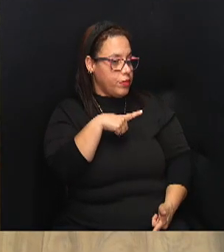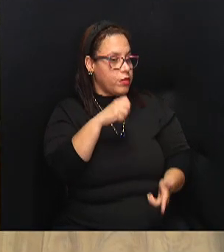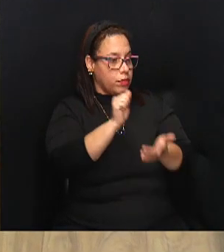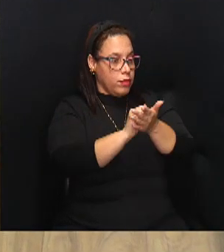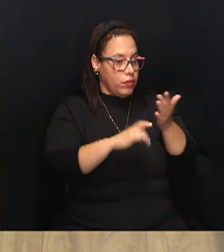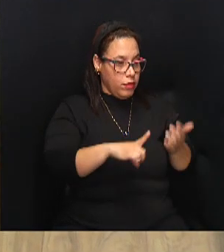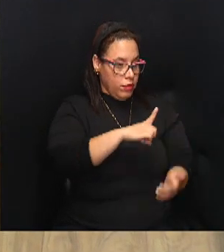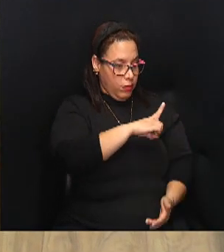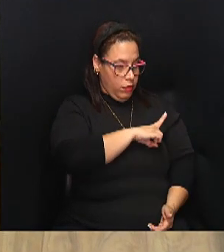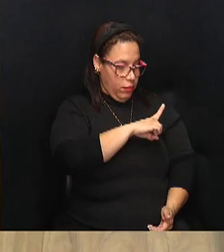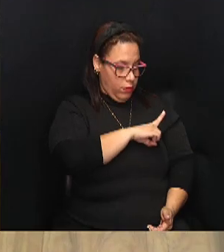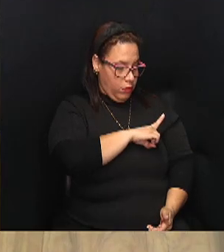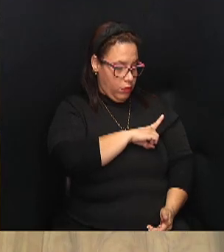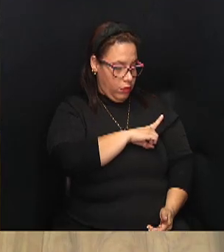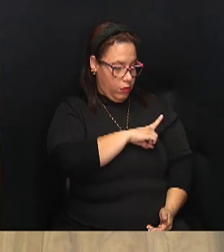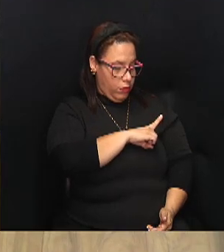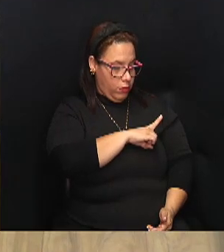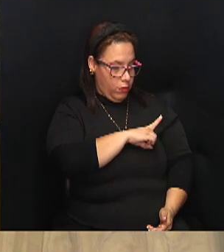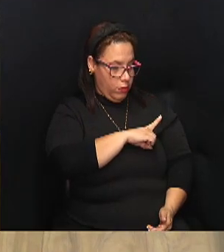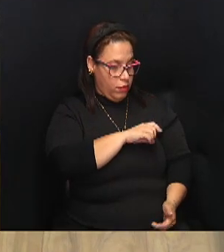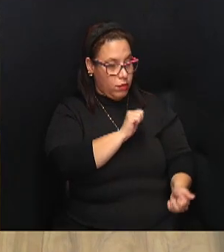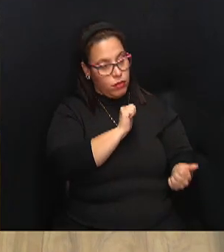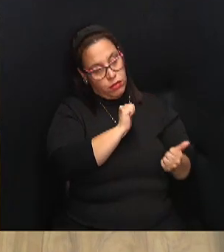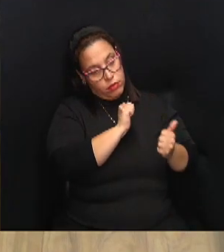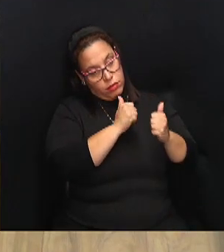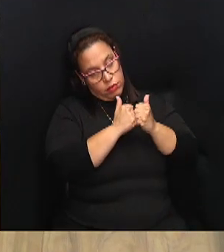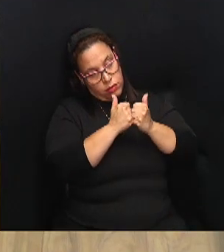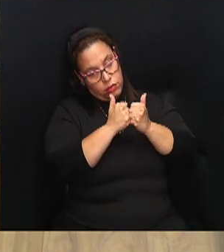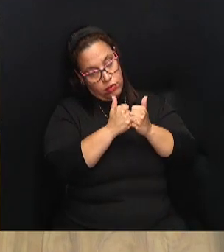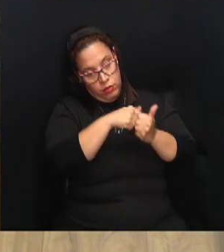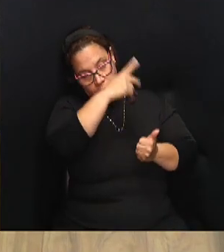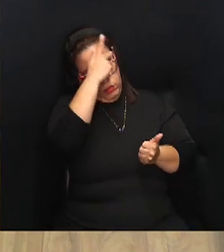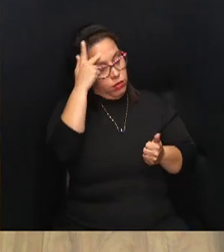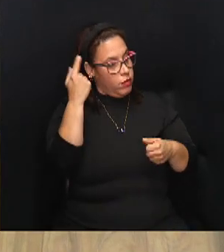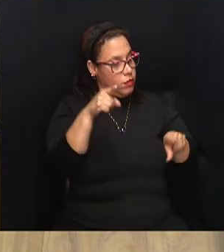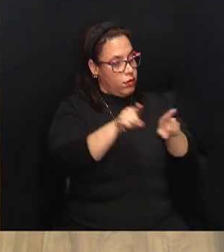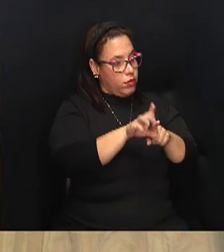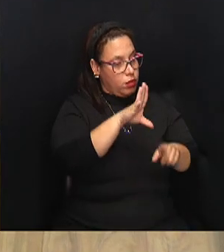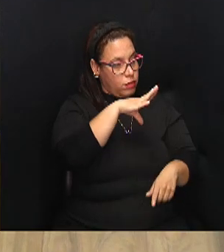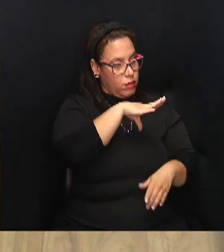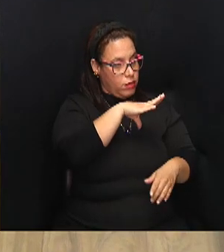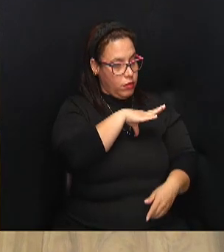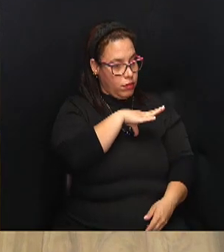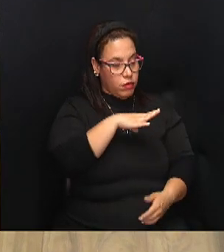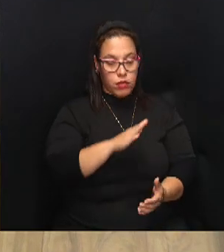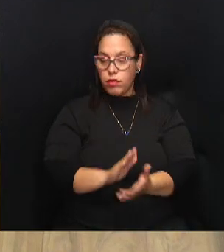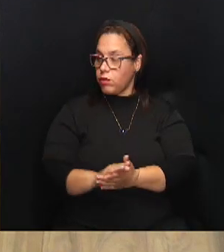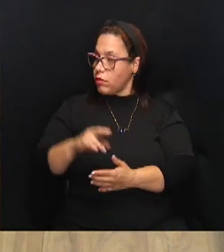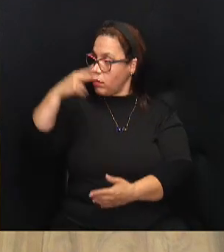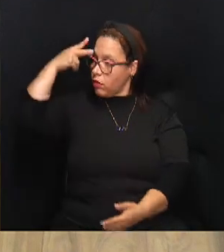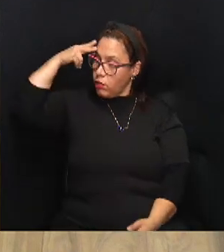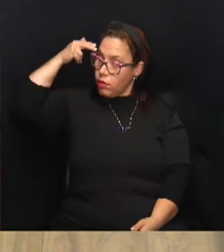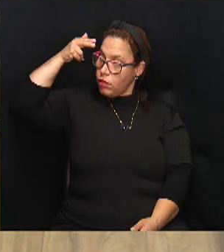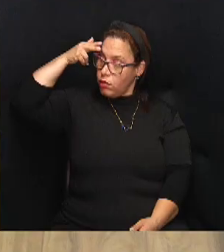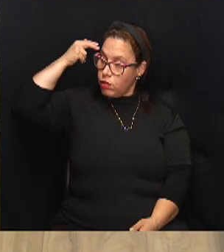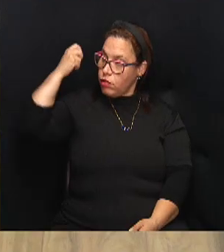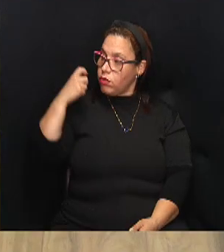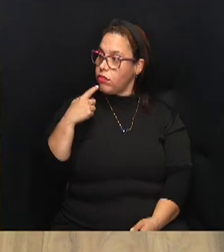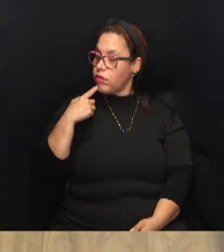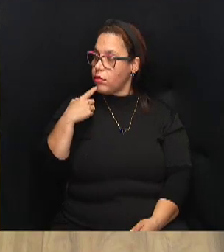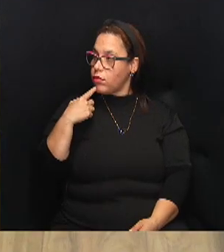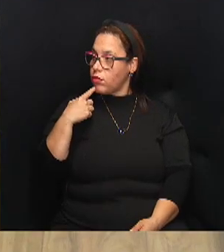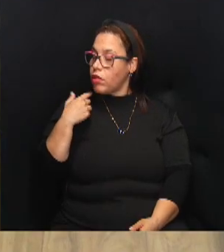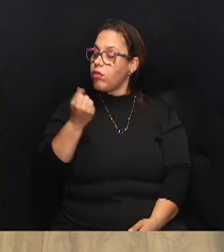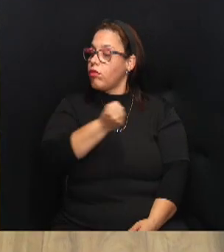atividade delegada podendo auxiliar essas pessoas e também o município? Gabriel, olha, essa questão,